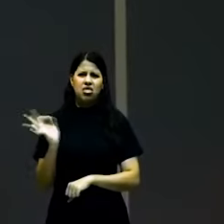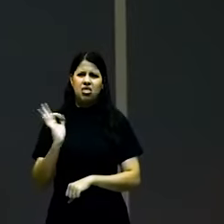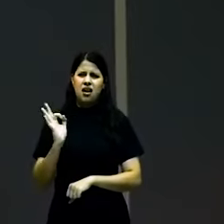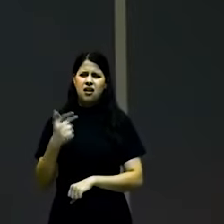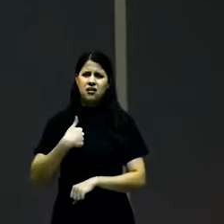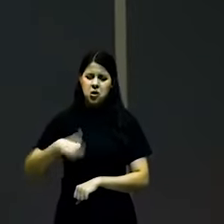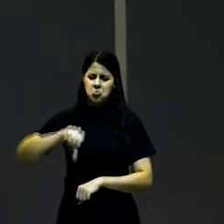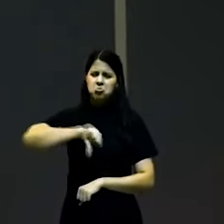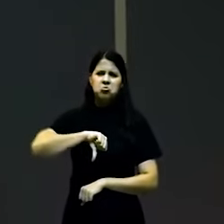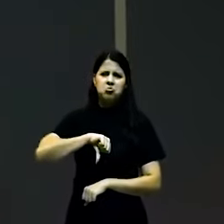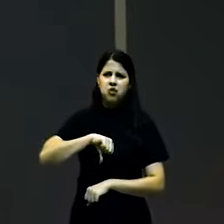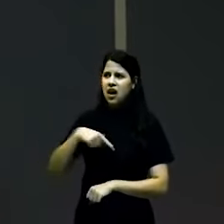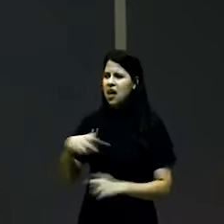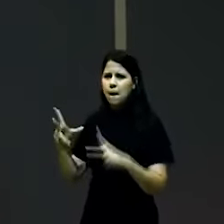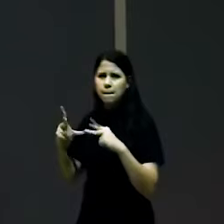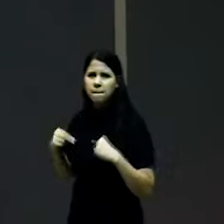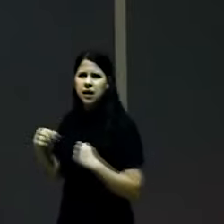eu não sou mais digno de estar ali,